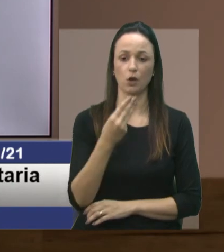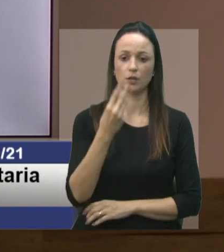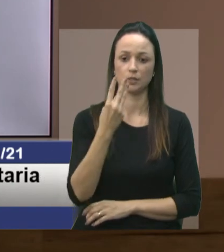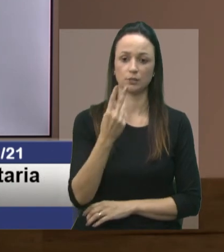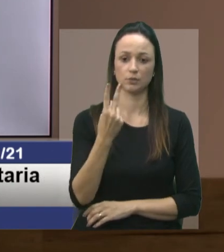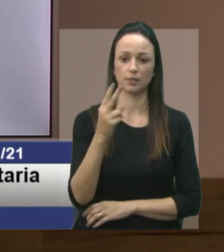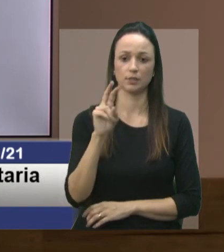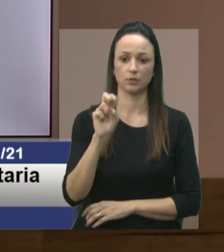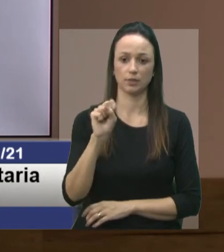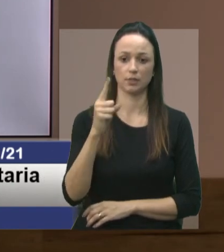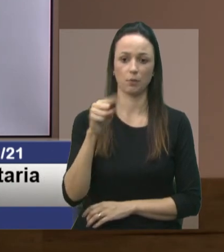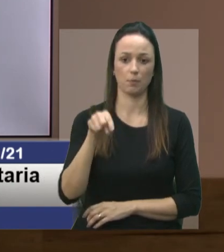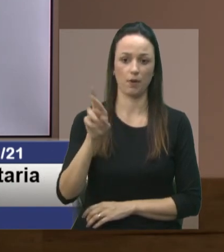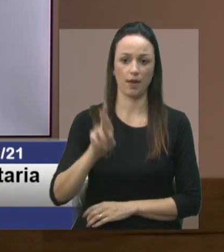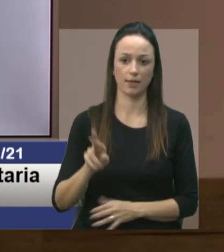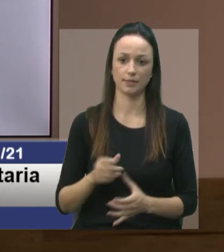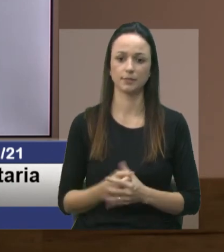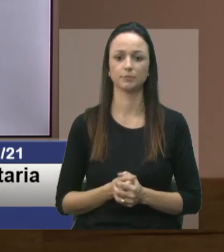R$ 4.281.000.